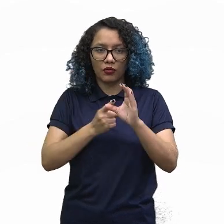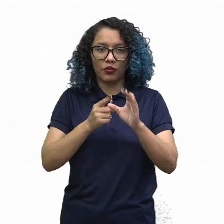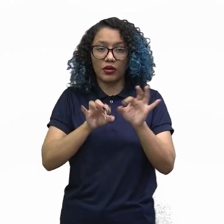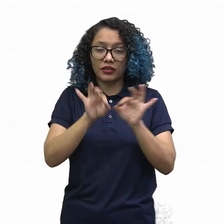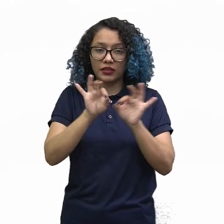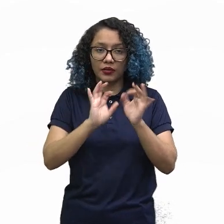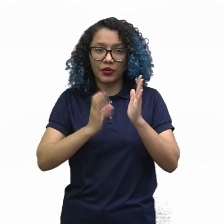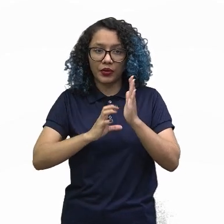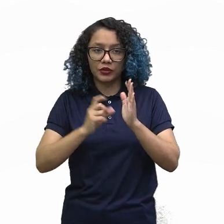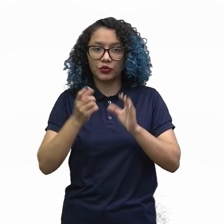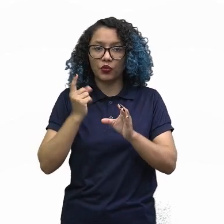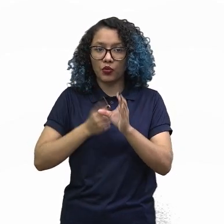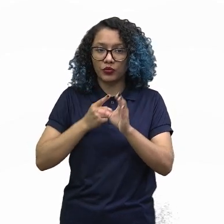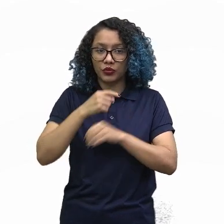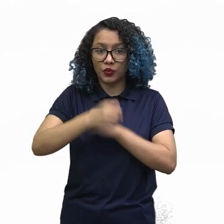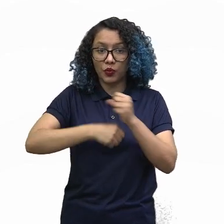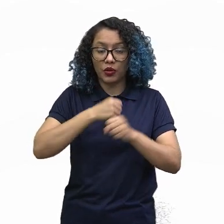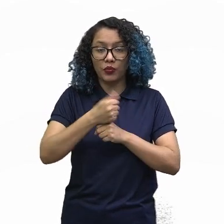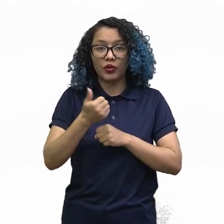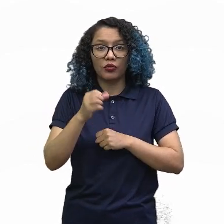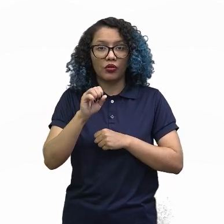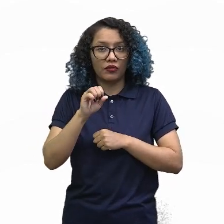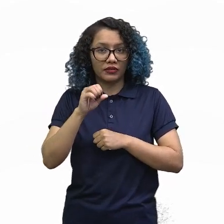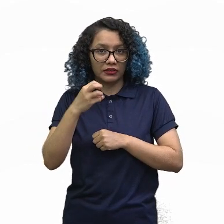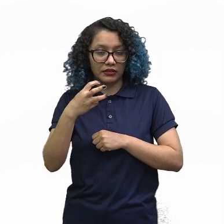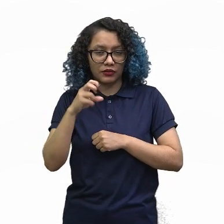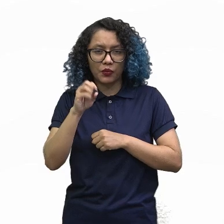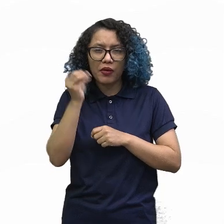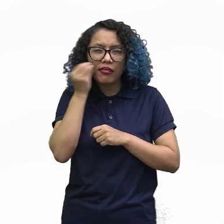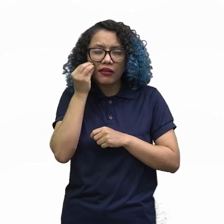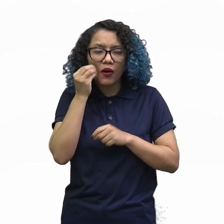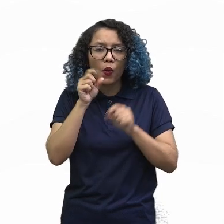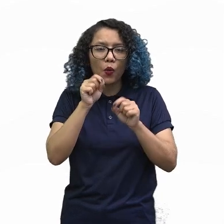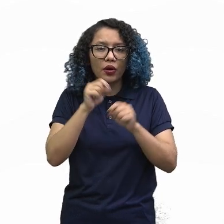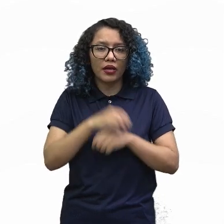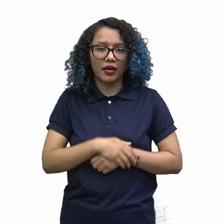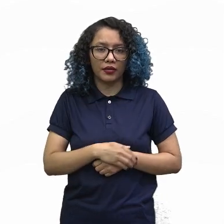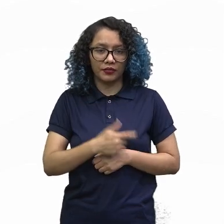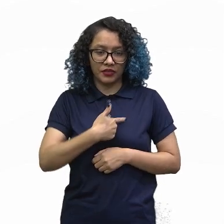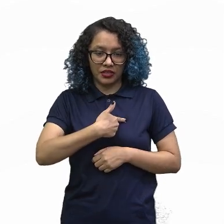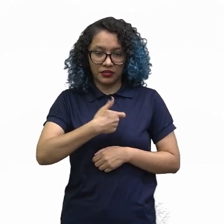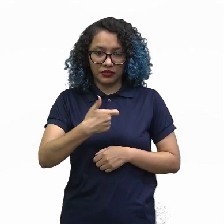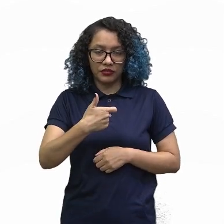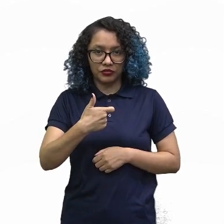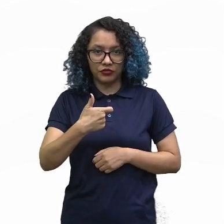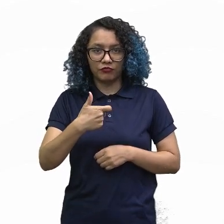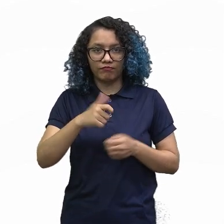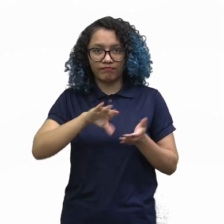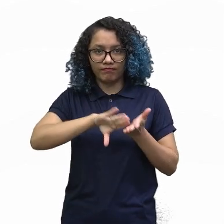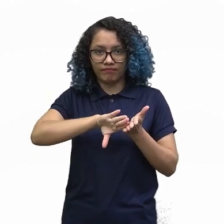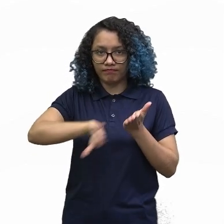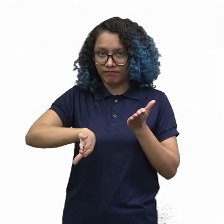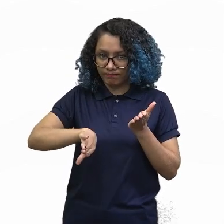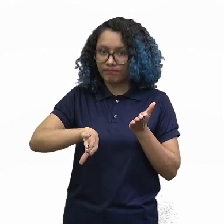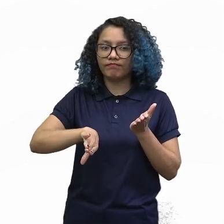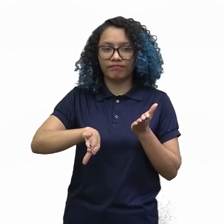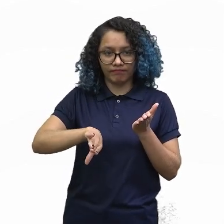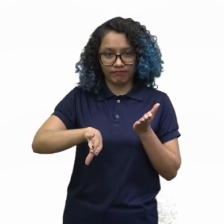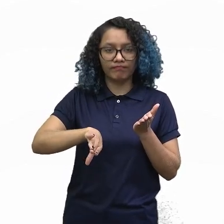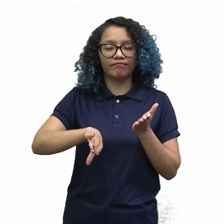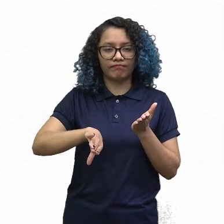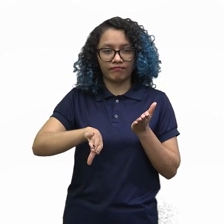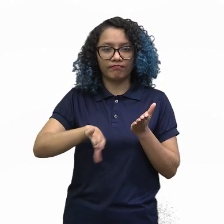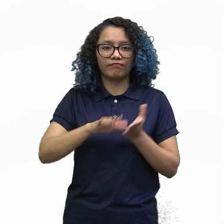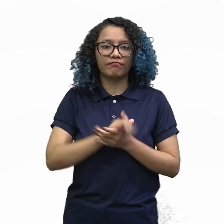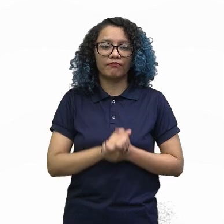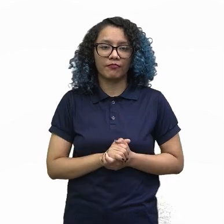Comunista em 1935, foi uma tentativa de tirar o Vargas do poder, com o apoio, né, de